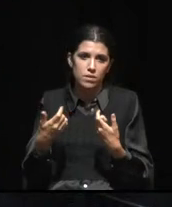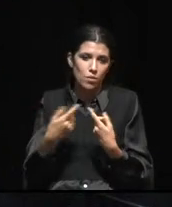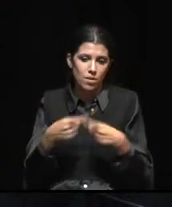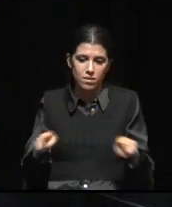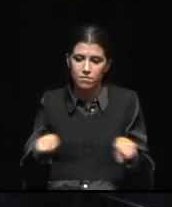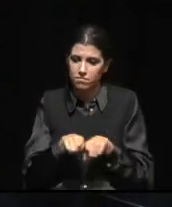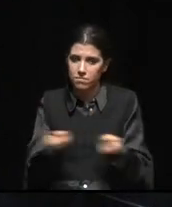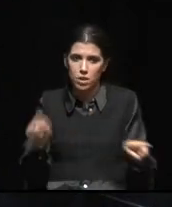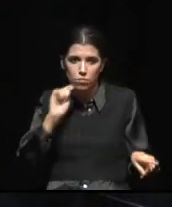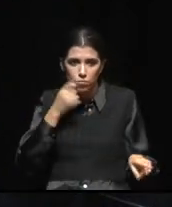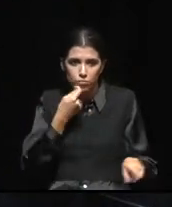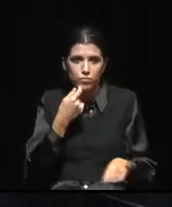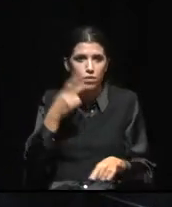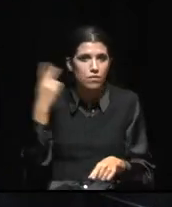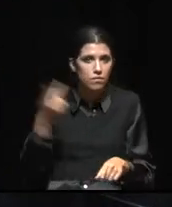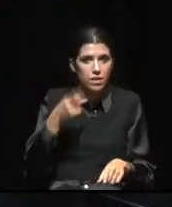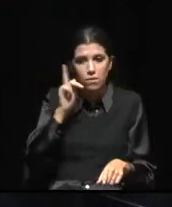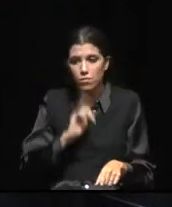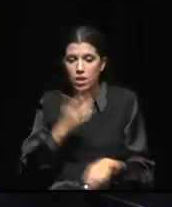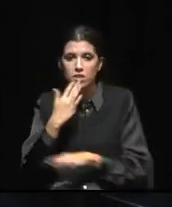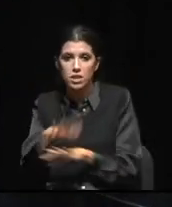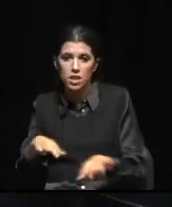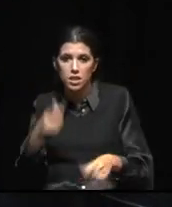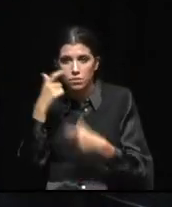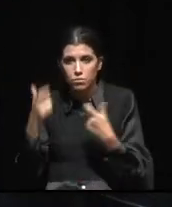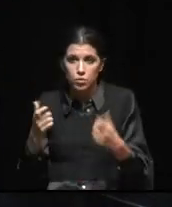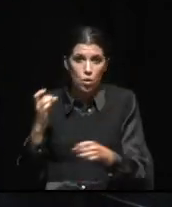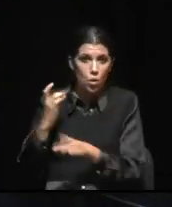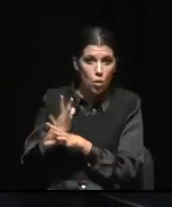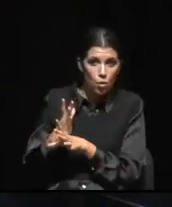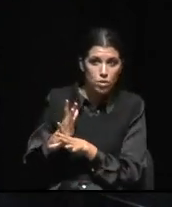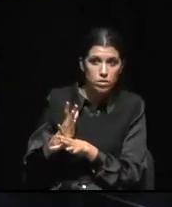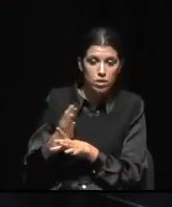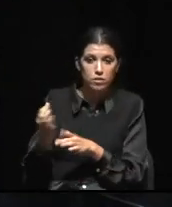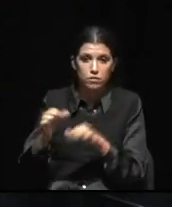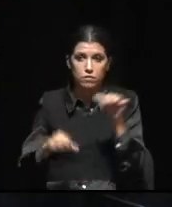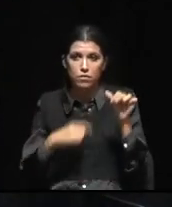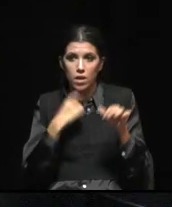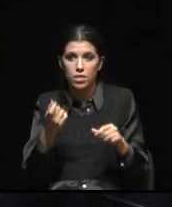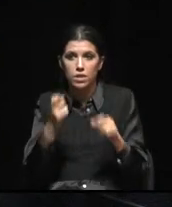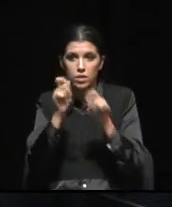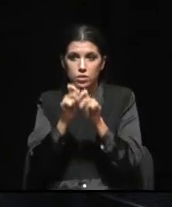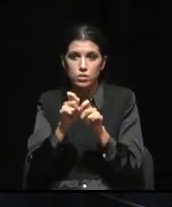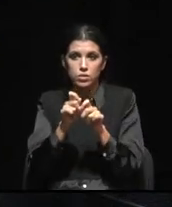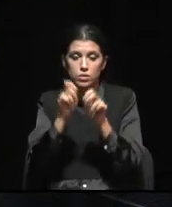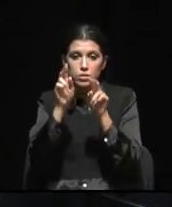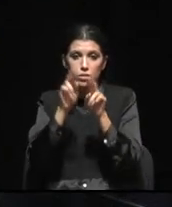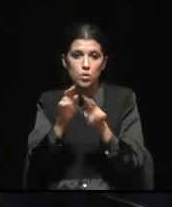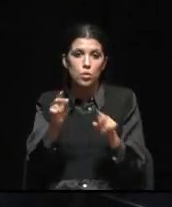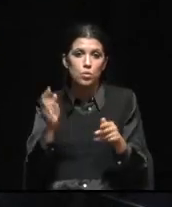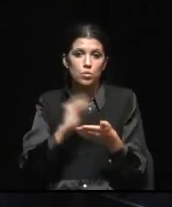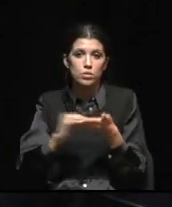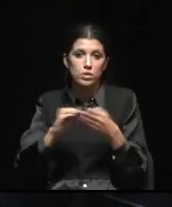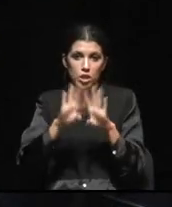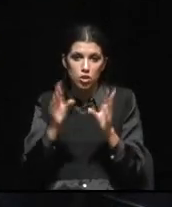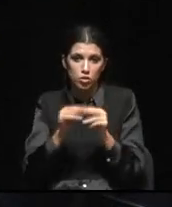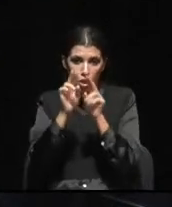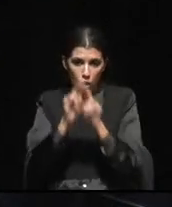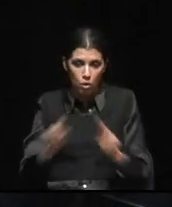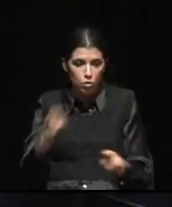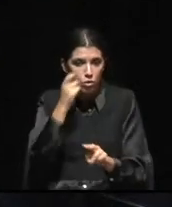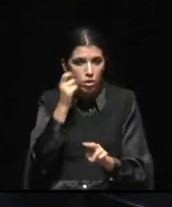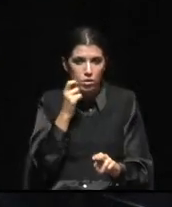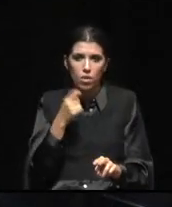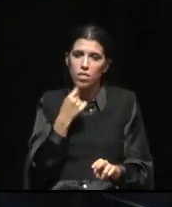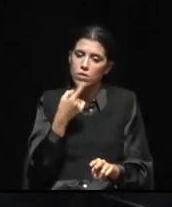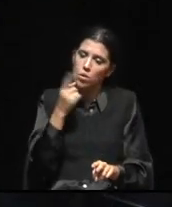e no bem-estar de crianças de mulheres e de outros civis como afirmou o secretário-geral das Nações Unidas António Terres e não quer